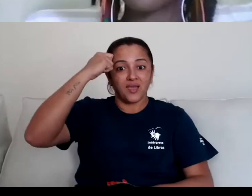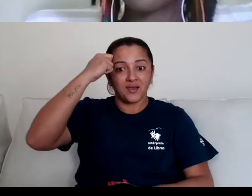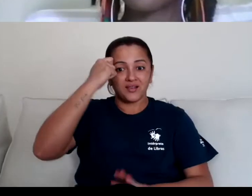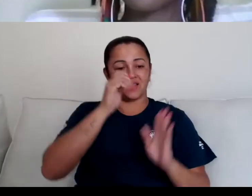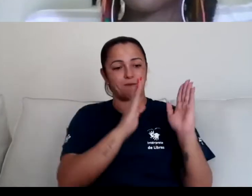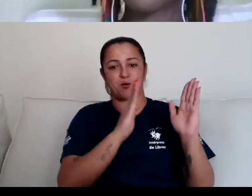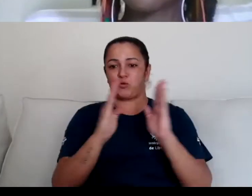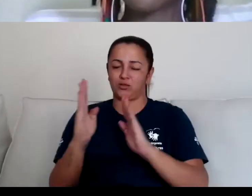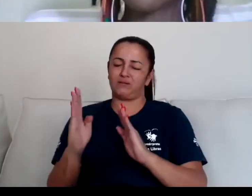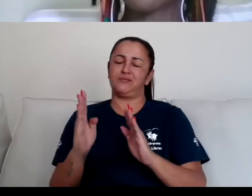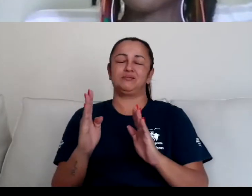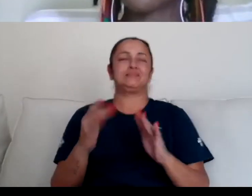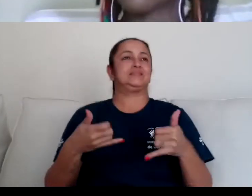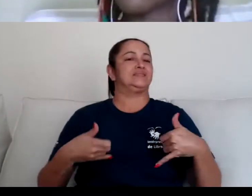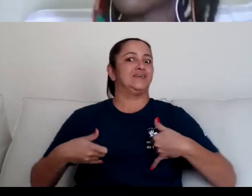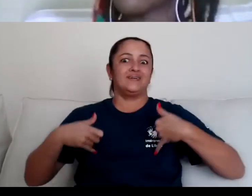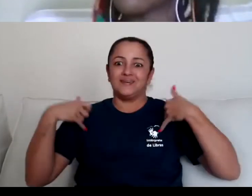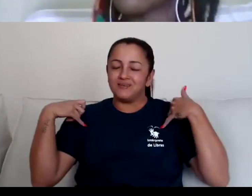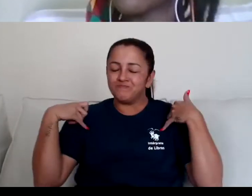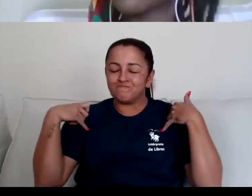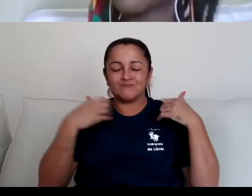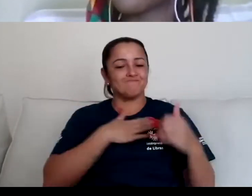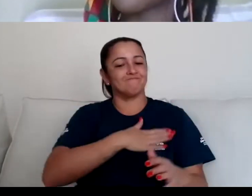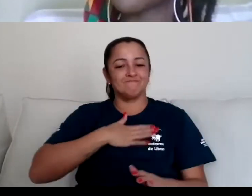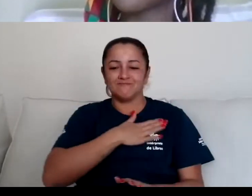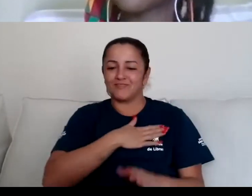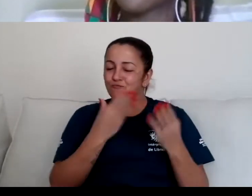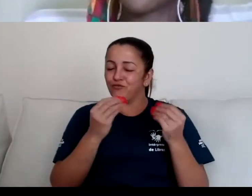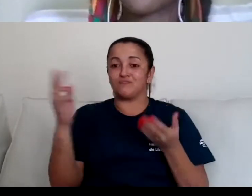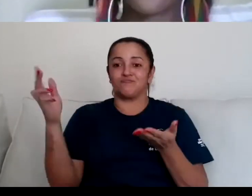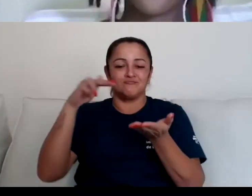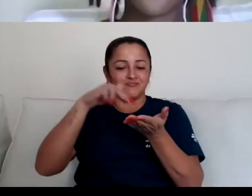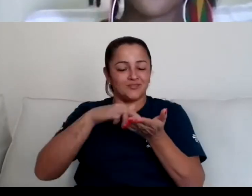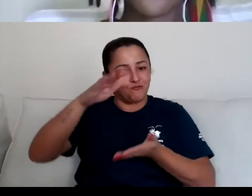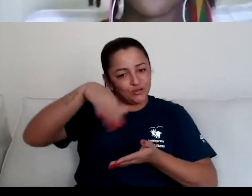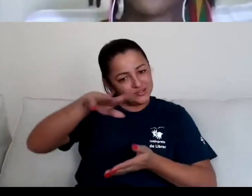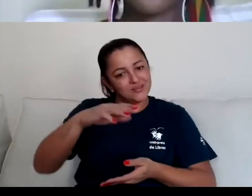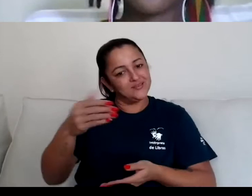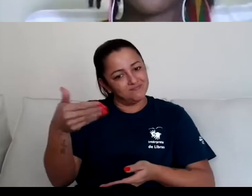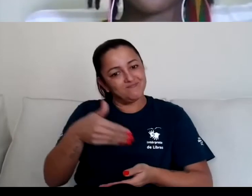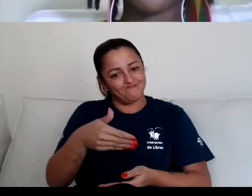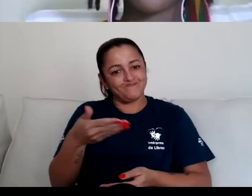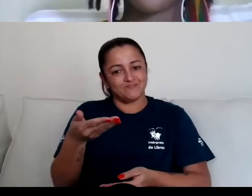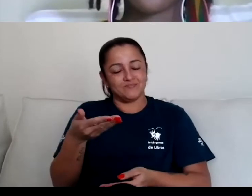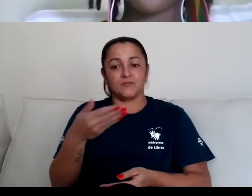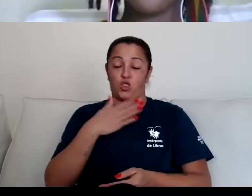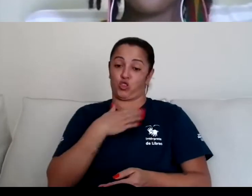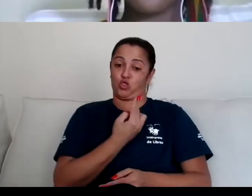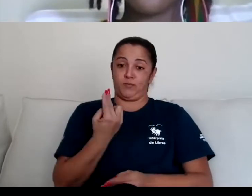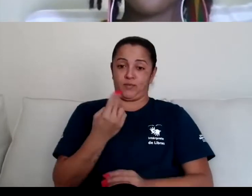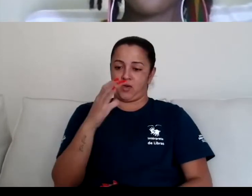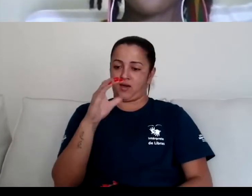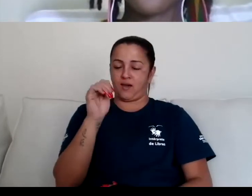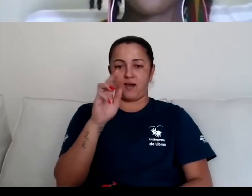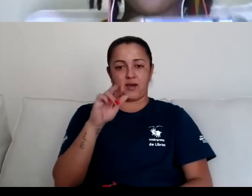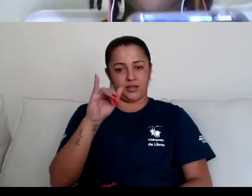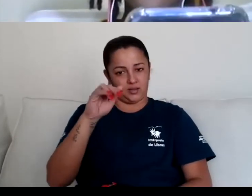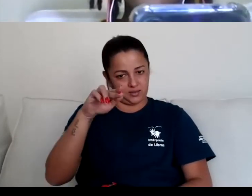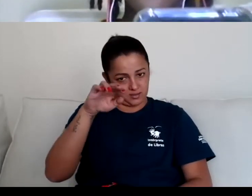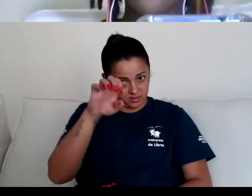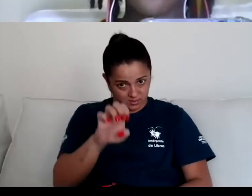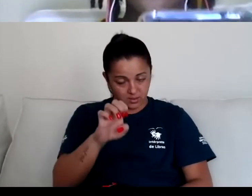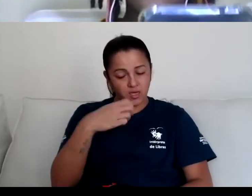vocês aqui, a gente está muito feliz com isso, com esse dia. Bom, meu nome é Karine Souza, eu sou estudante